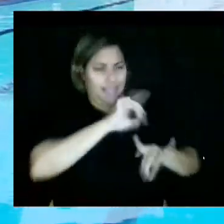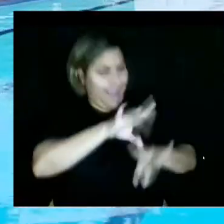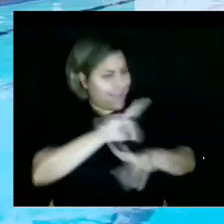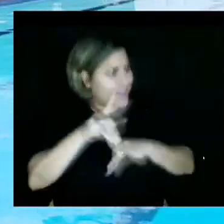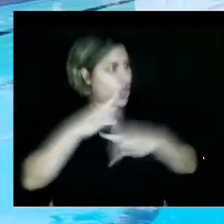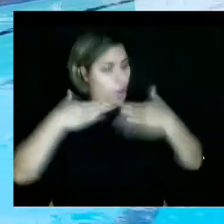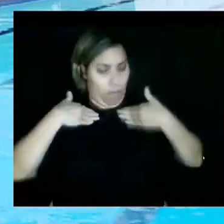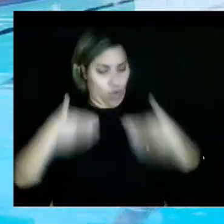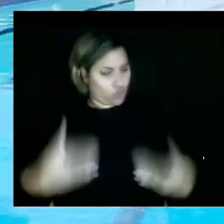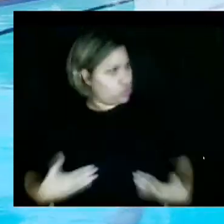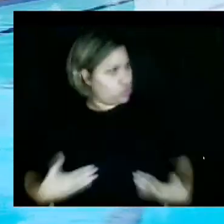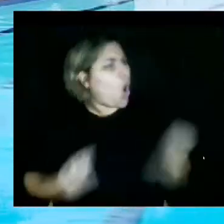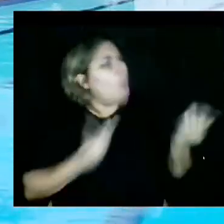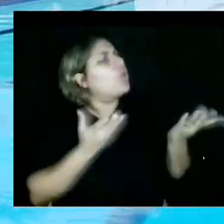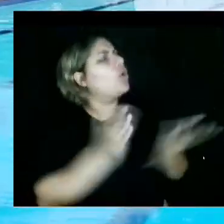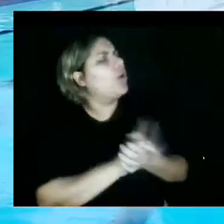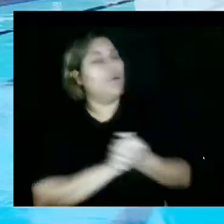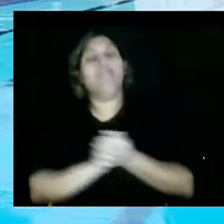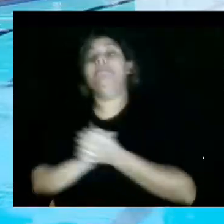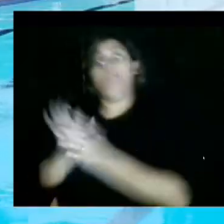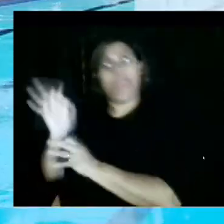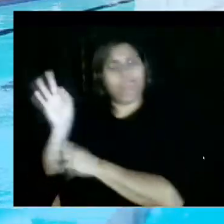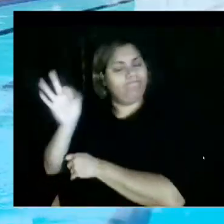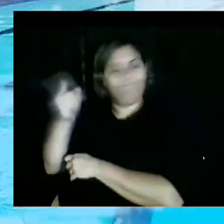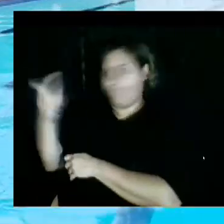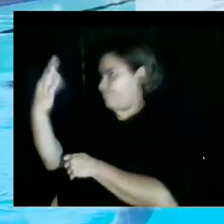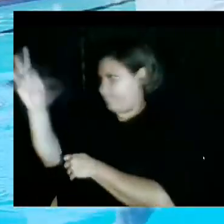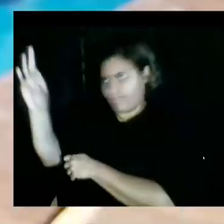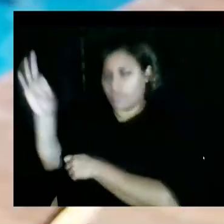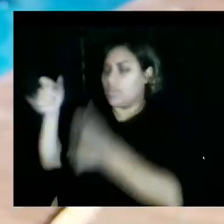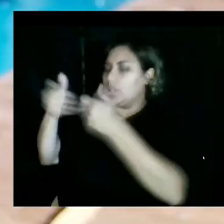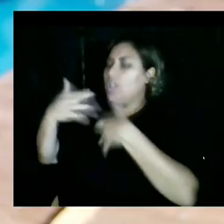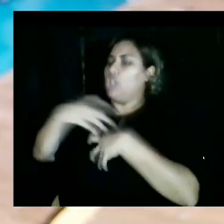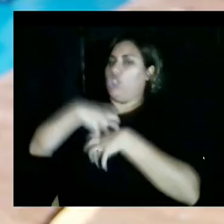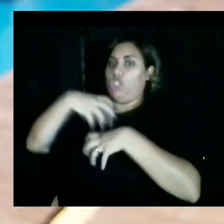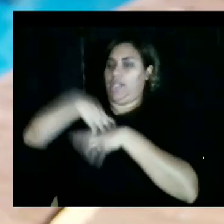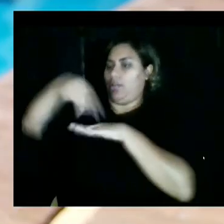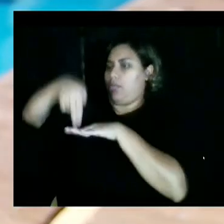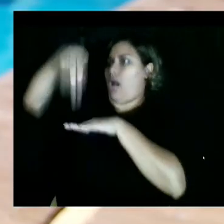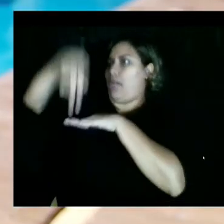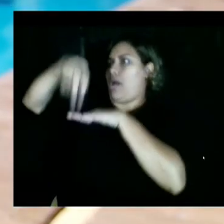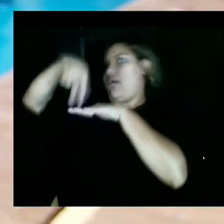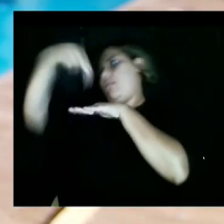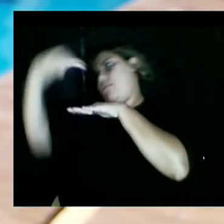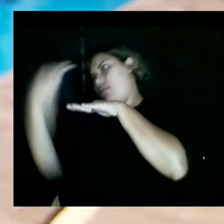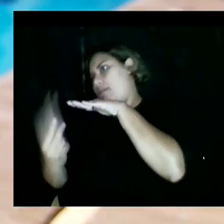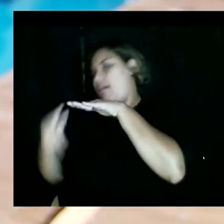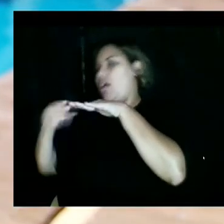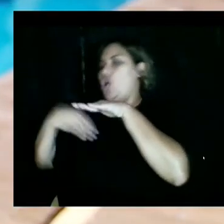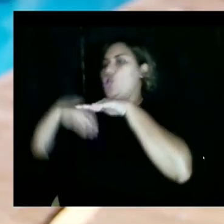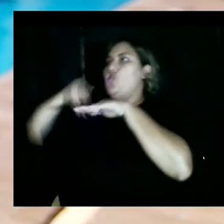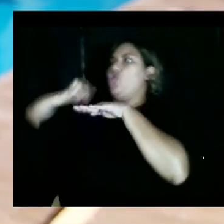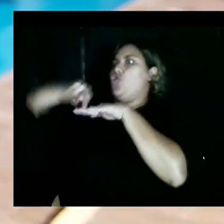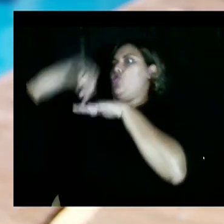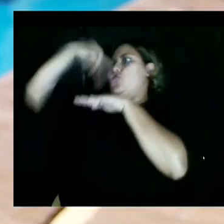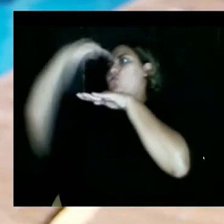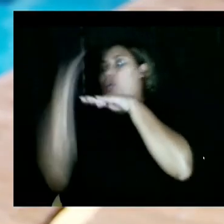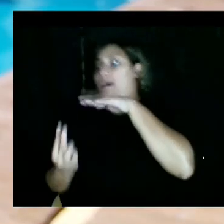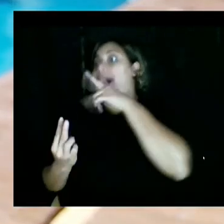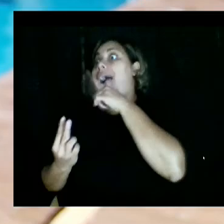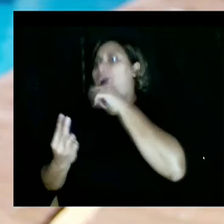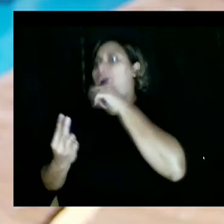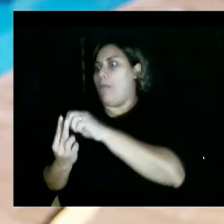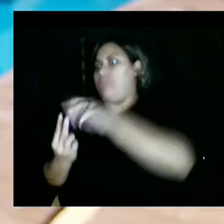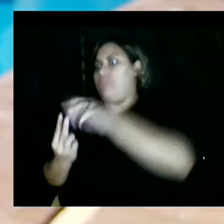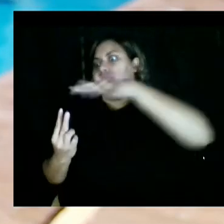são a técnica, a postura, a altura que termina, né? A entrada, como já falei, tem que ser muito